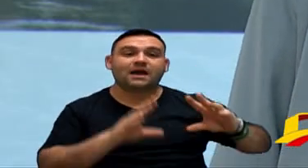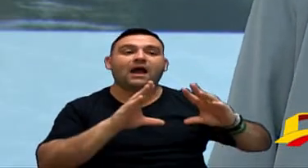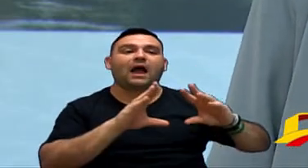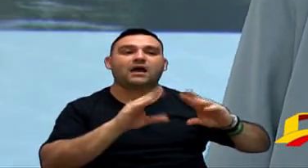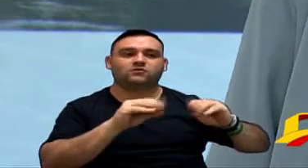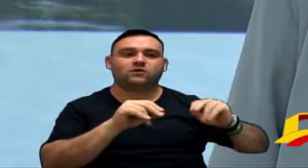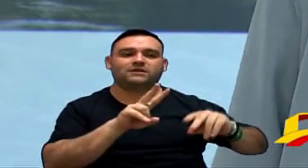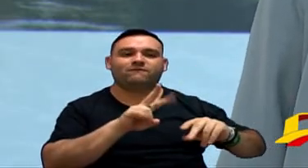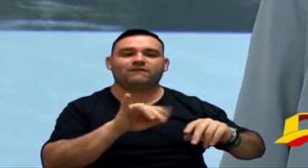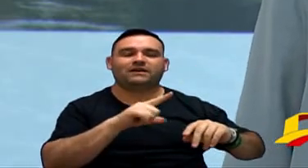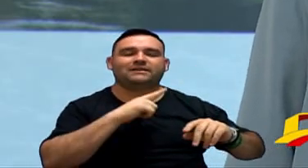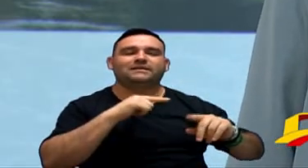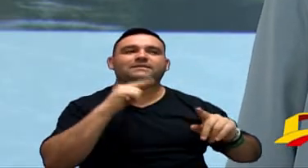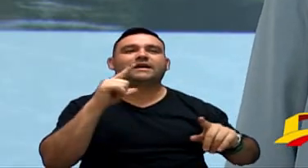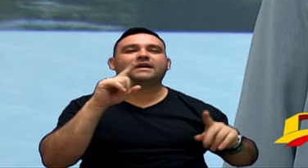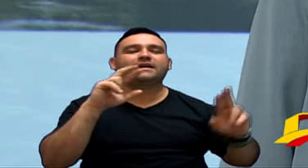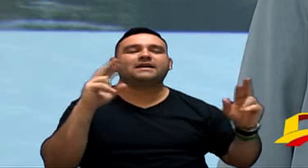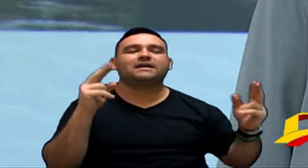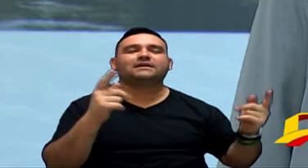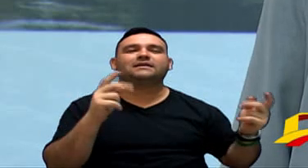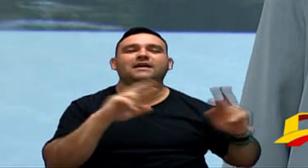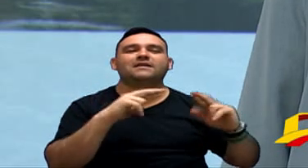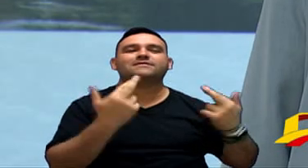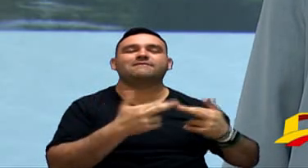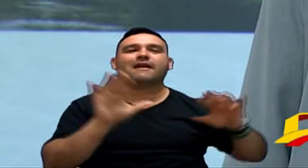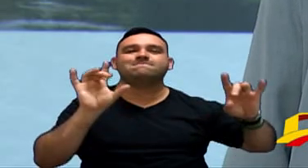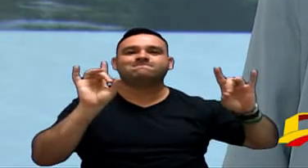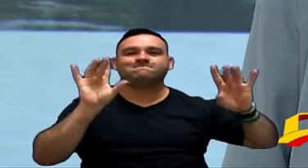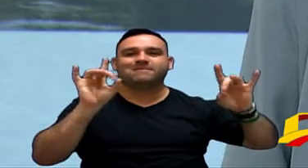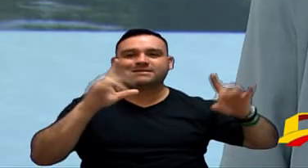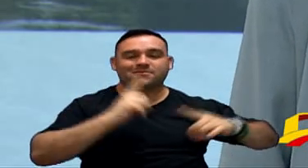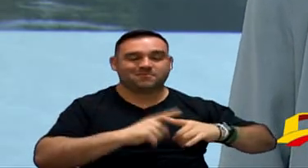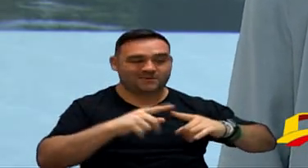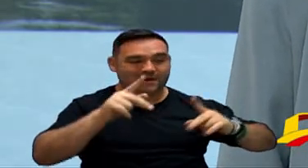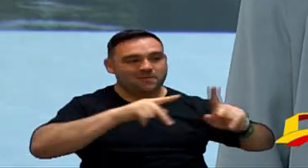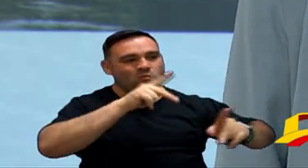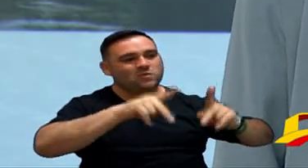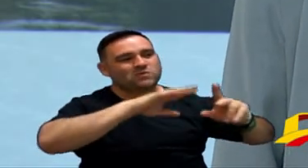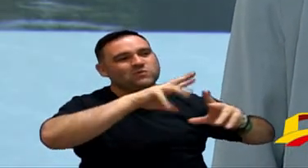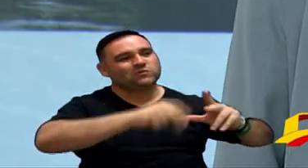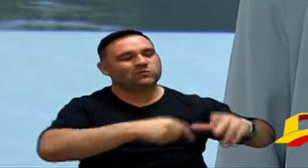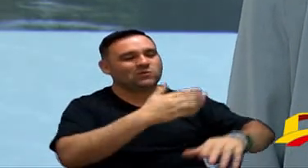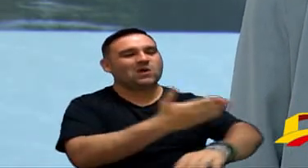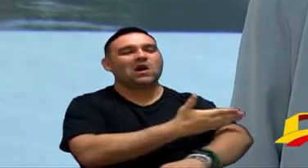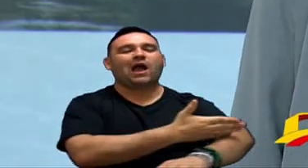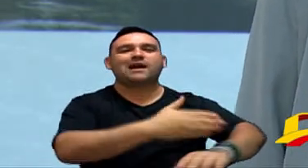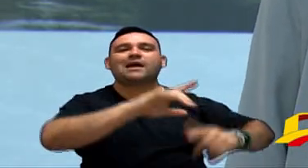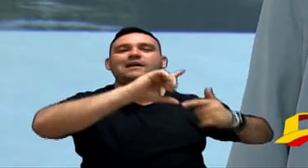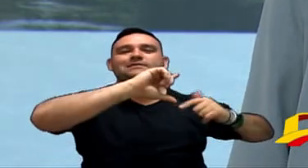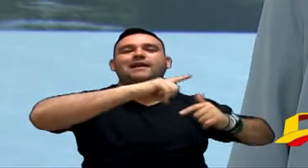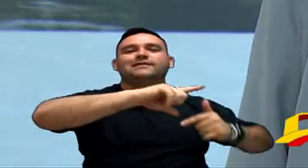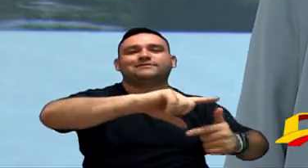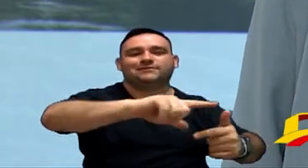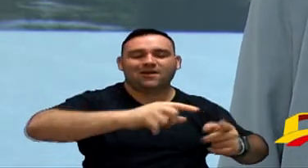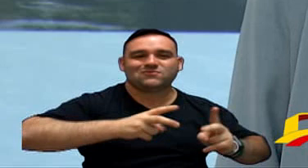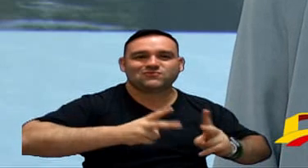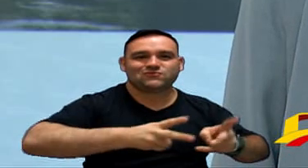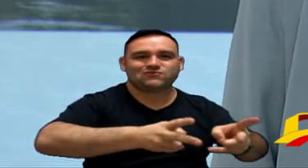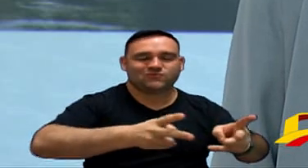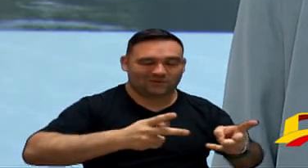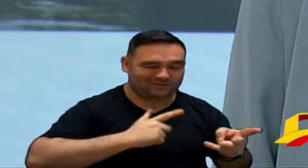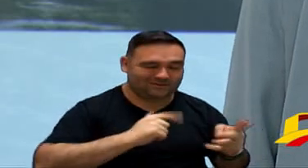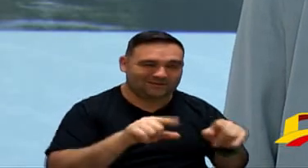teremos a sessão solene em homenagem a esse povo que mantém a acesa essa Tradição